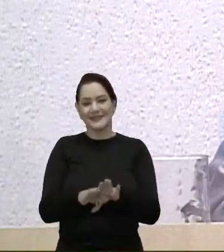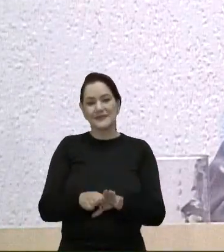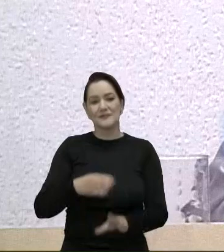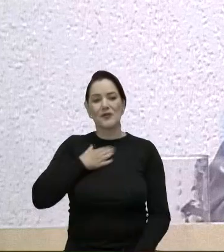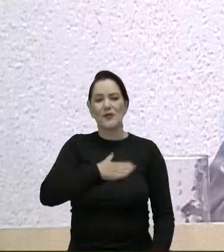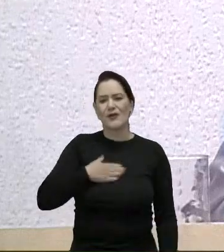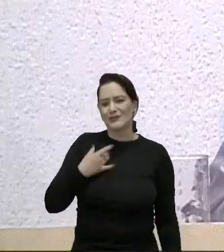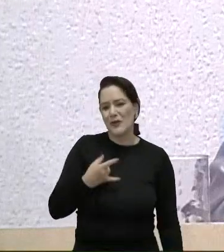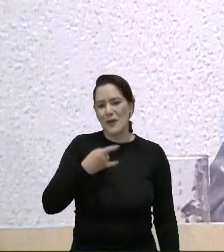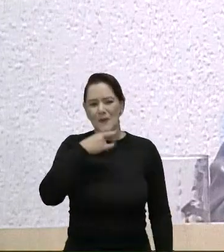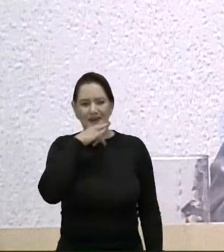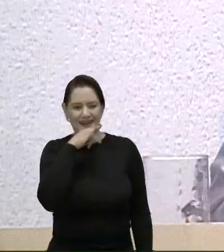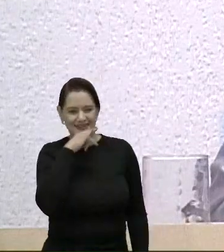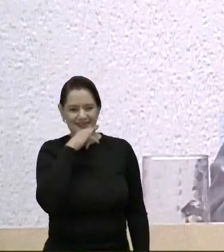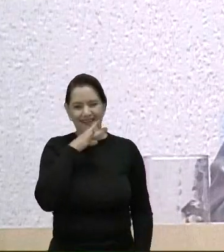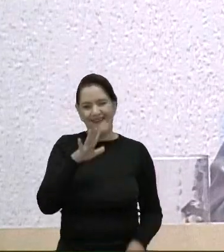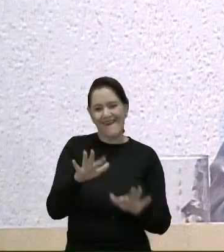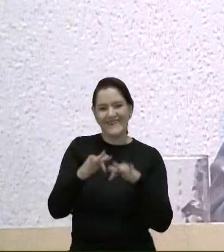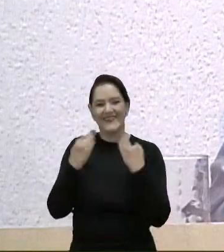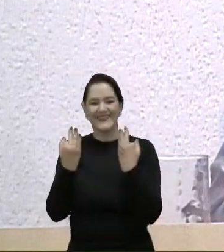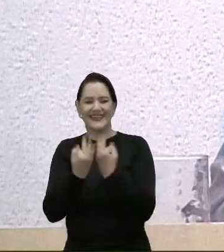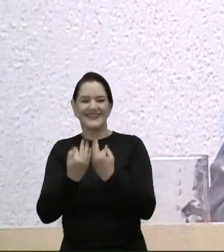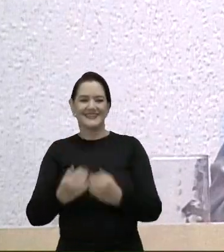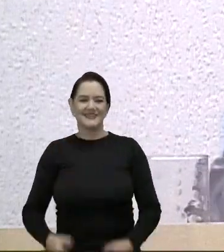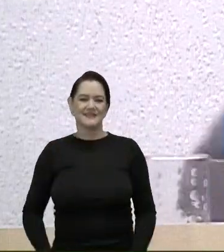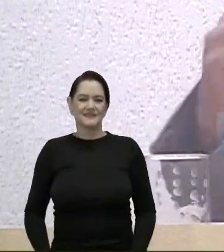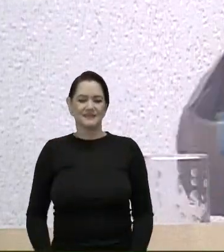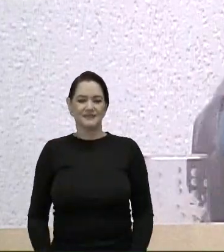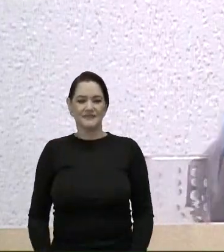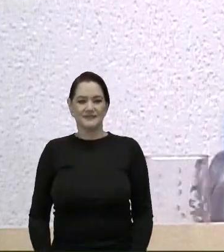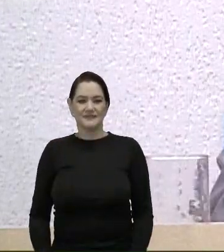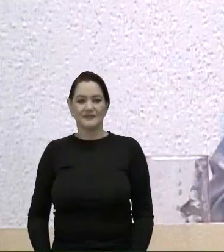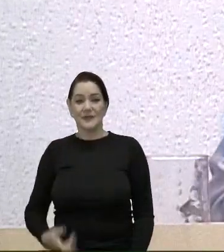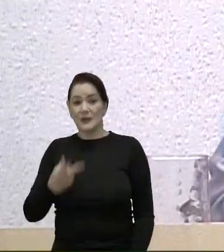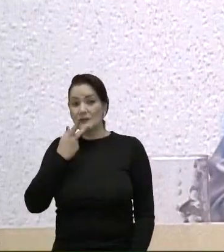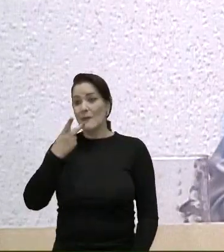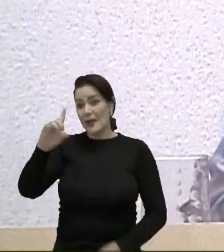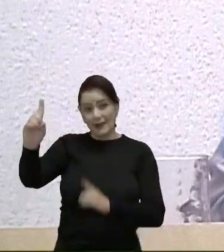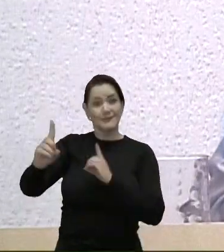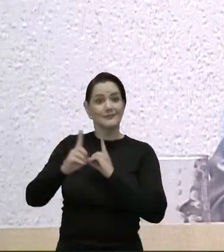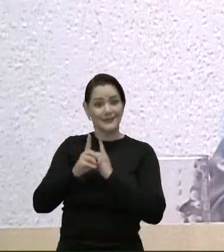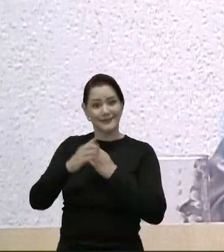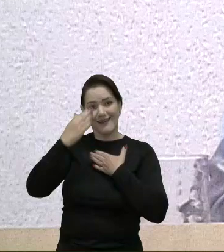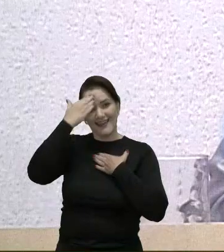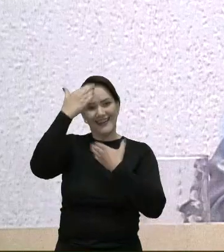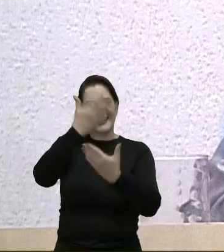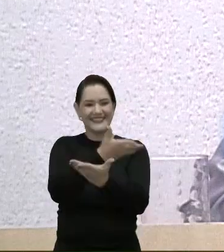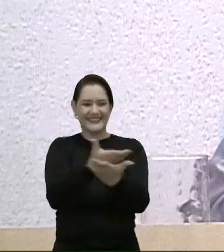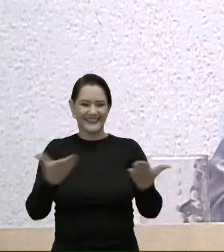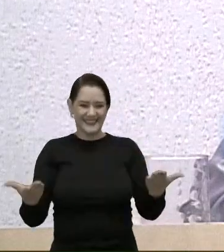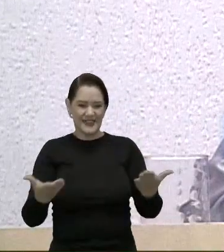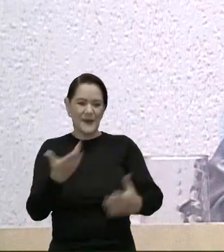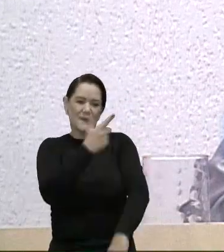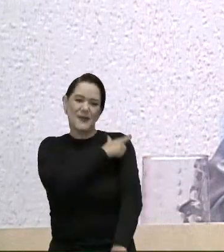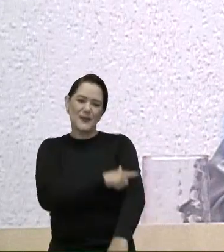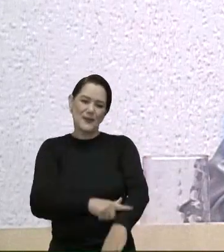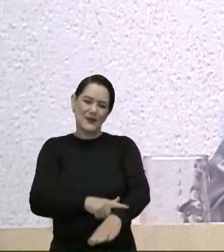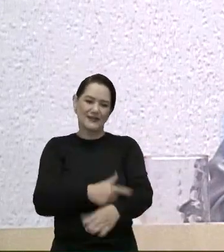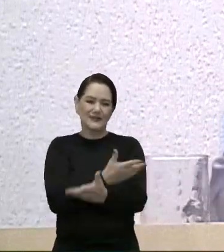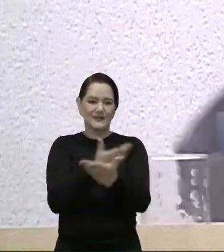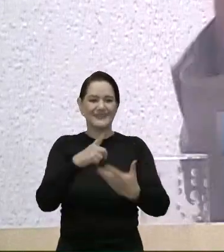curtir um barzinho de vez em quando aí com a minha família. Eu sou bem, né, atendido por vocês e quero agradecer sempre pela educação que vocês